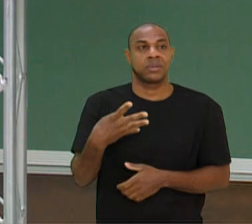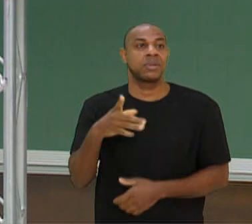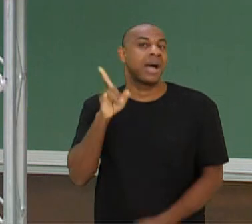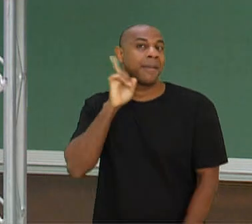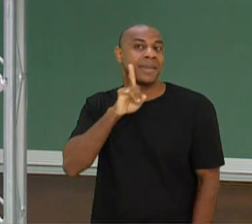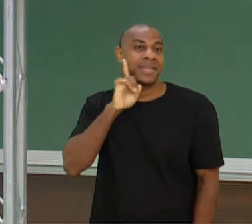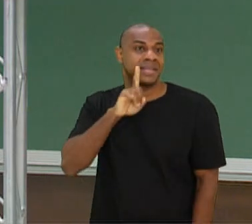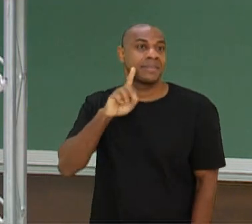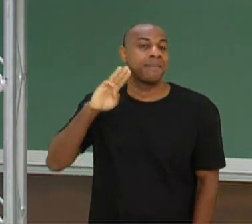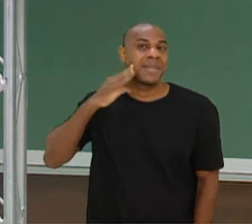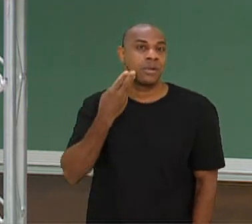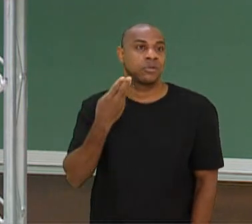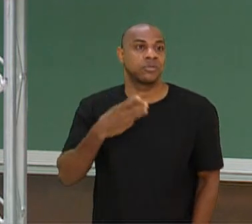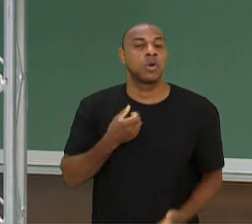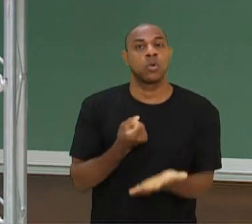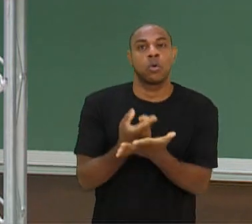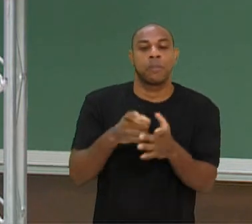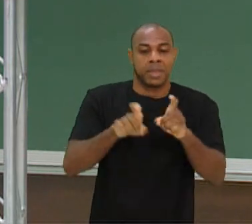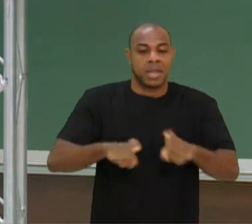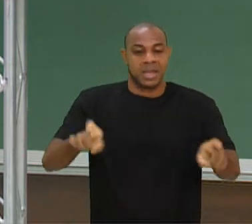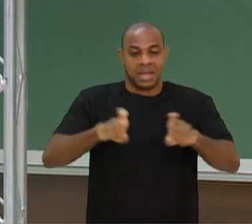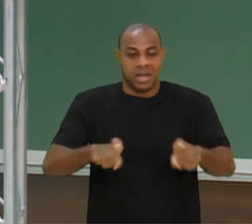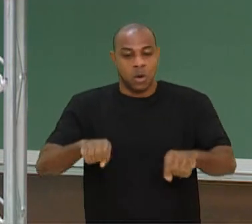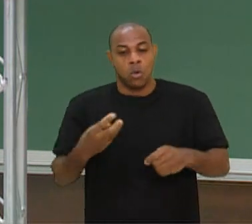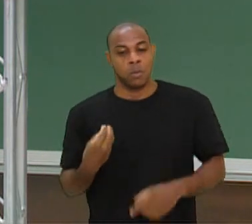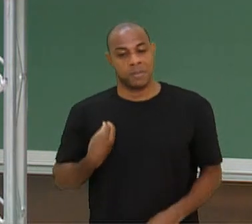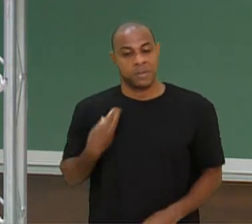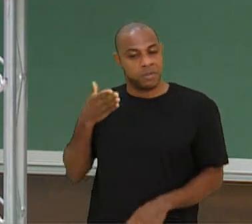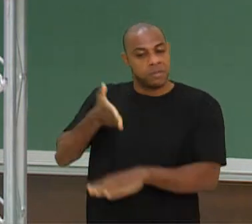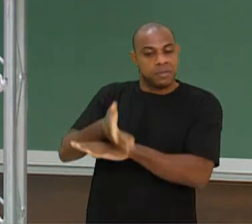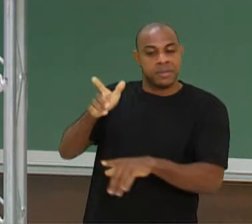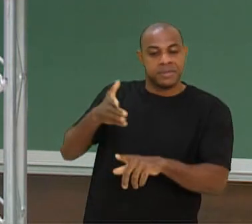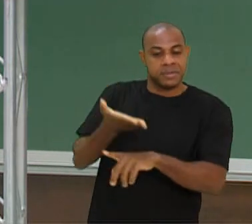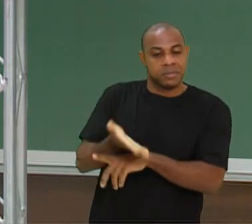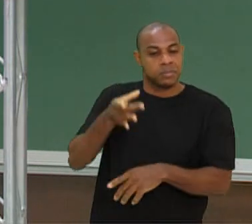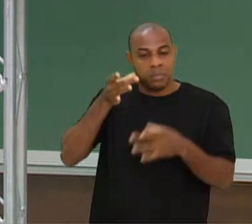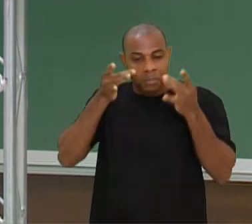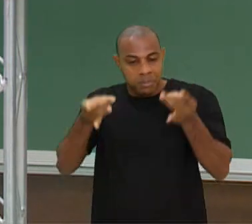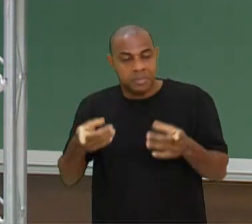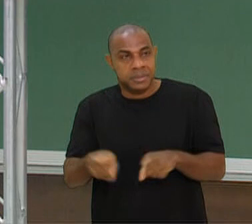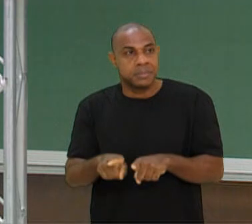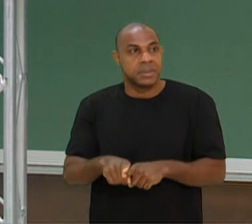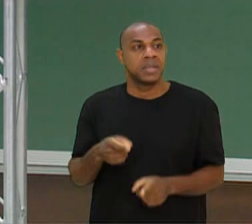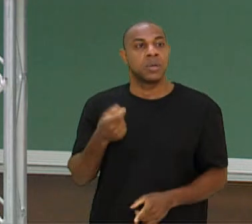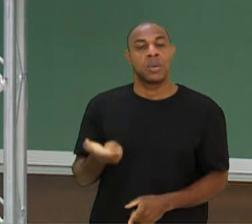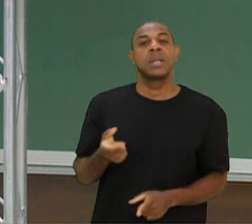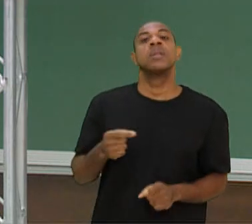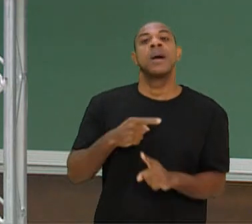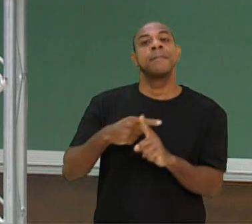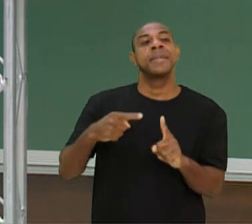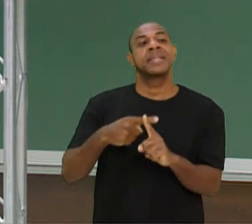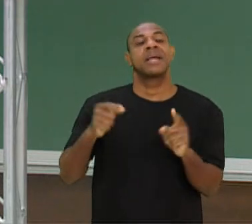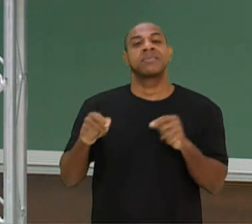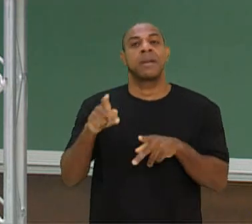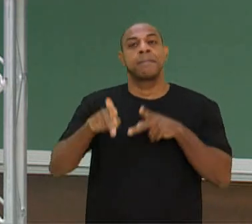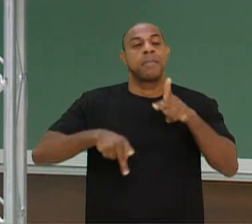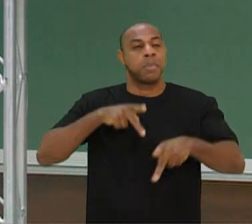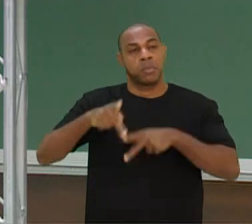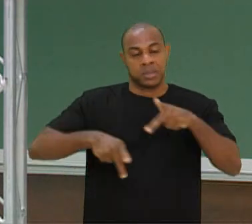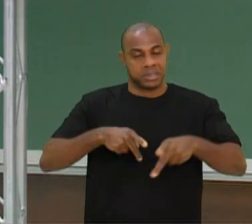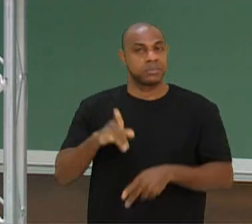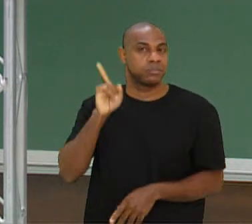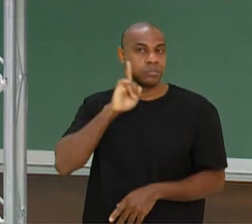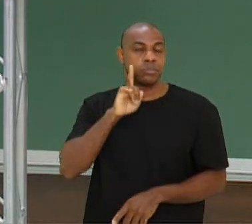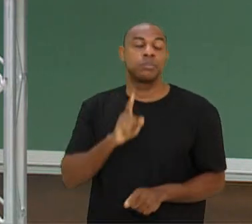americanos compram online ou pessoalmente, o que chega a ser quase mais da metade da população dos